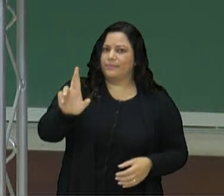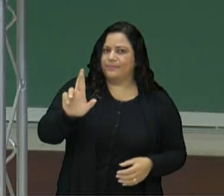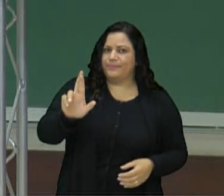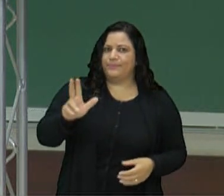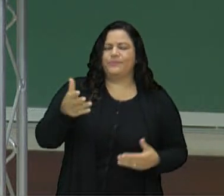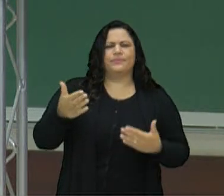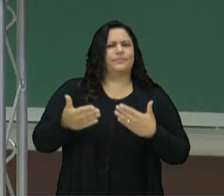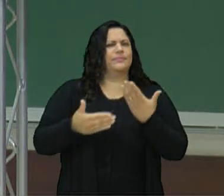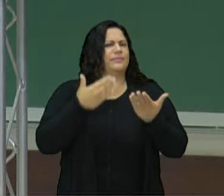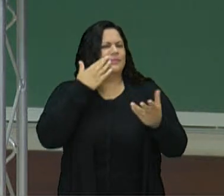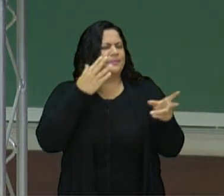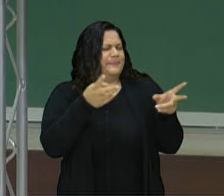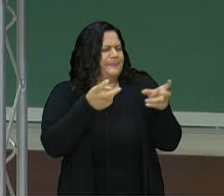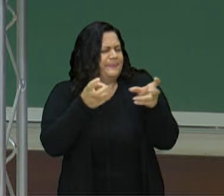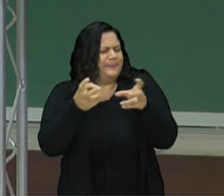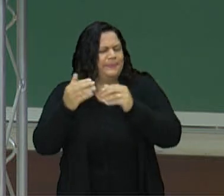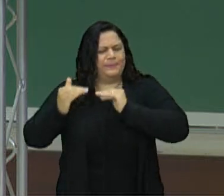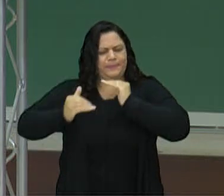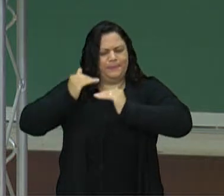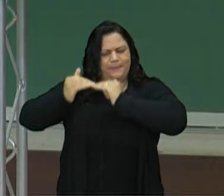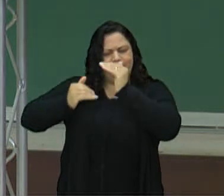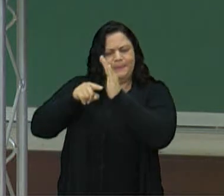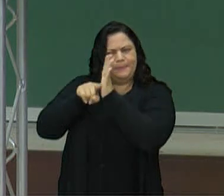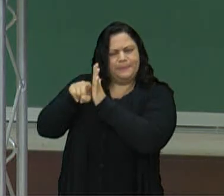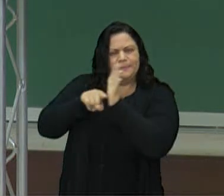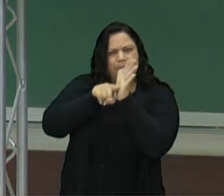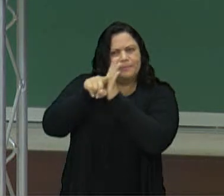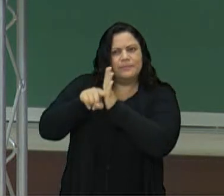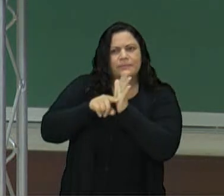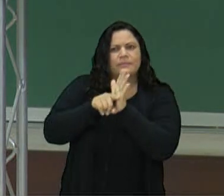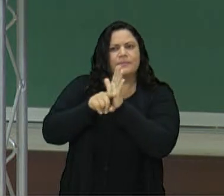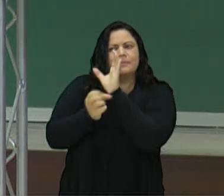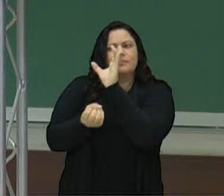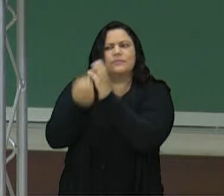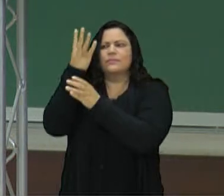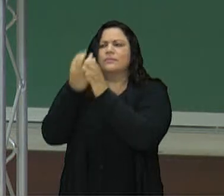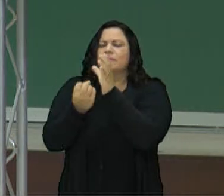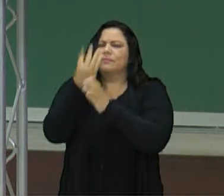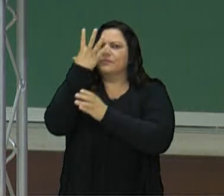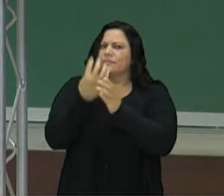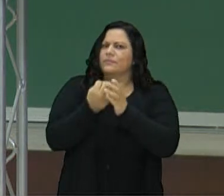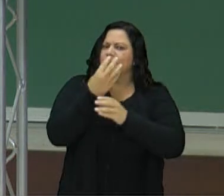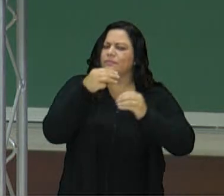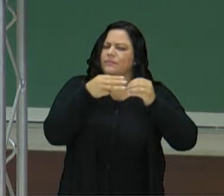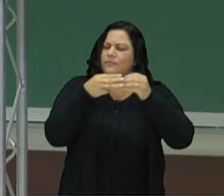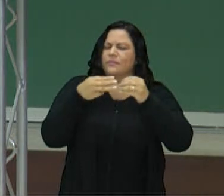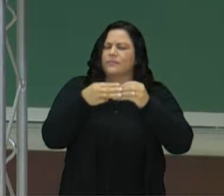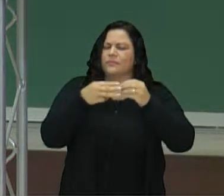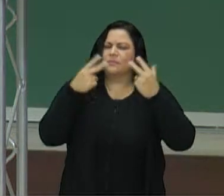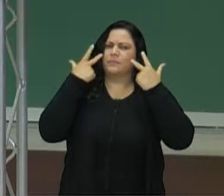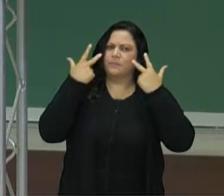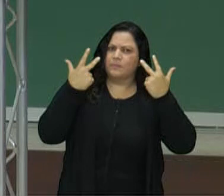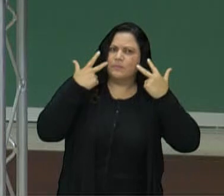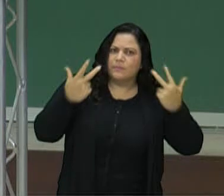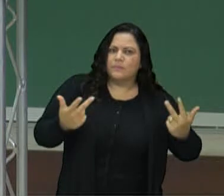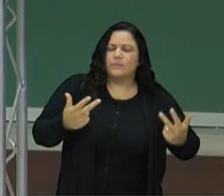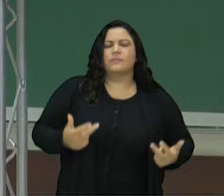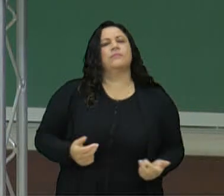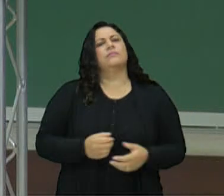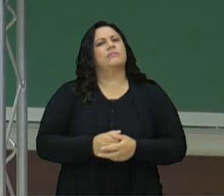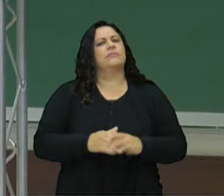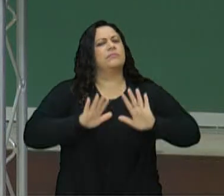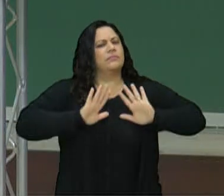células e perceberam que essas células binucleadas deram origem às células comuns da retina. Então, eles deixaram essa célula se